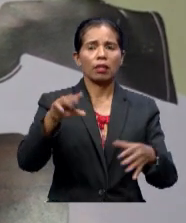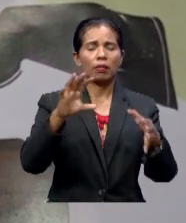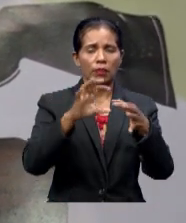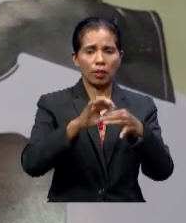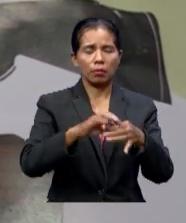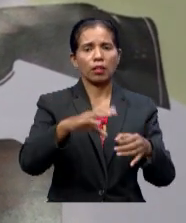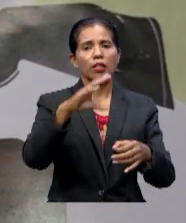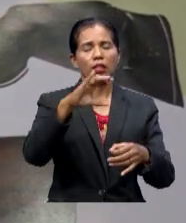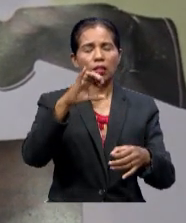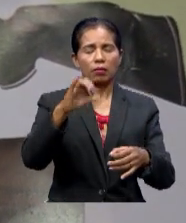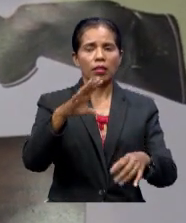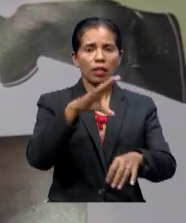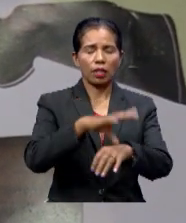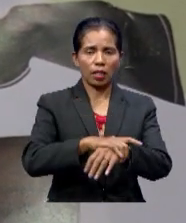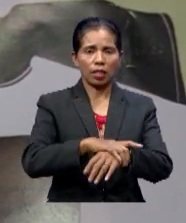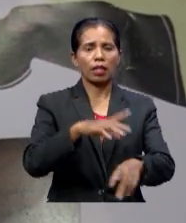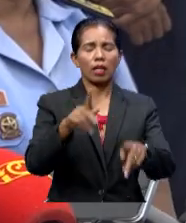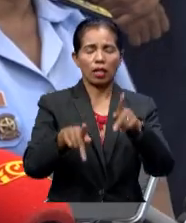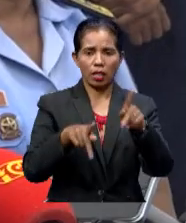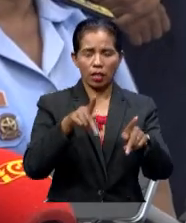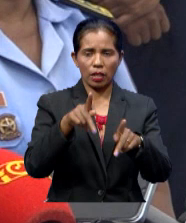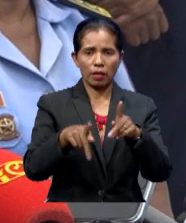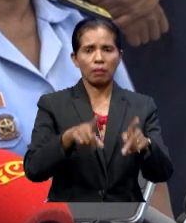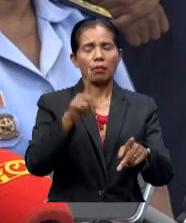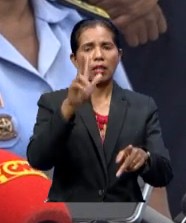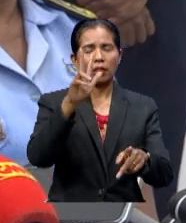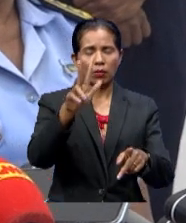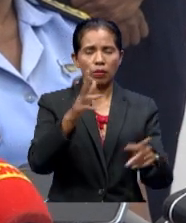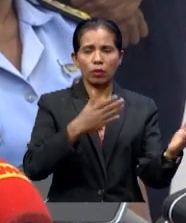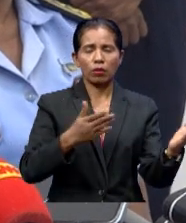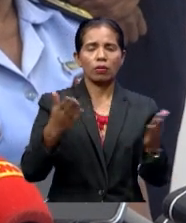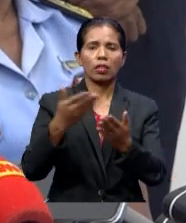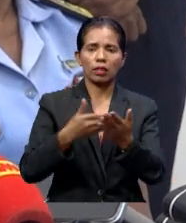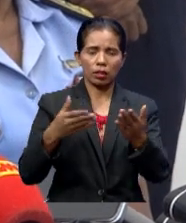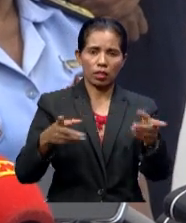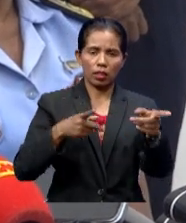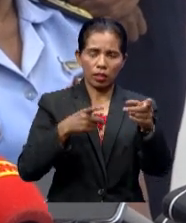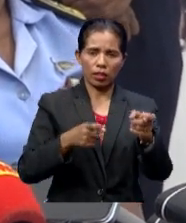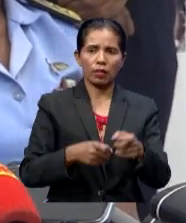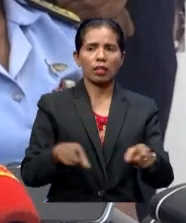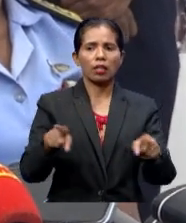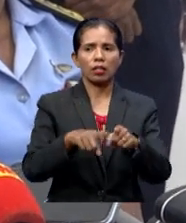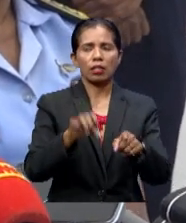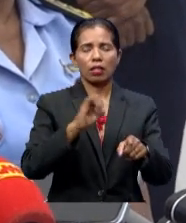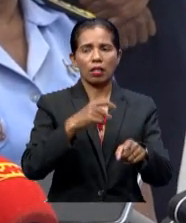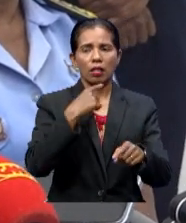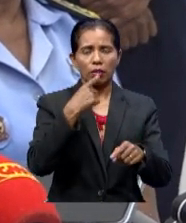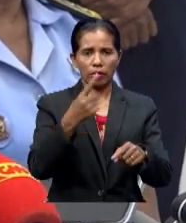na ida prende hela suspeito lorisasan contrabando hansa oin ho